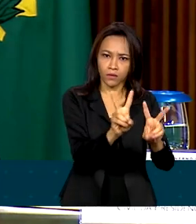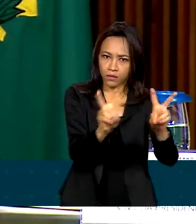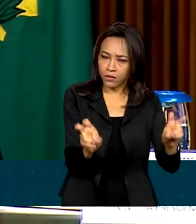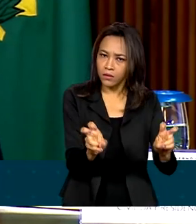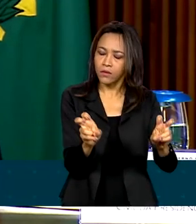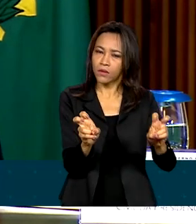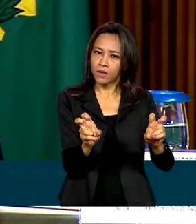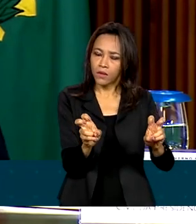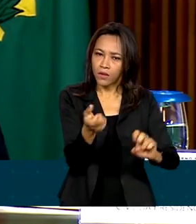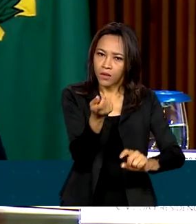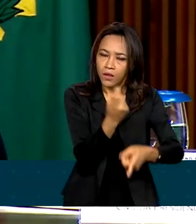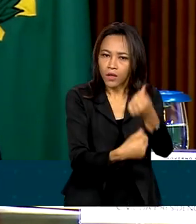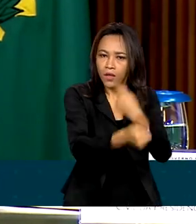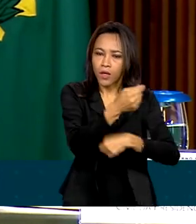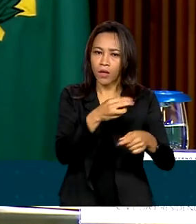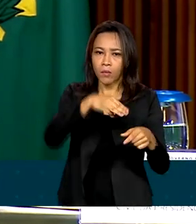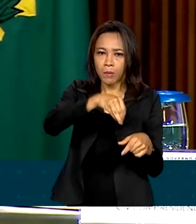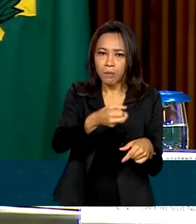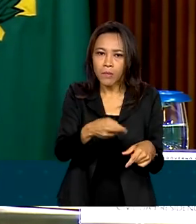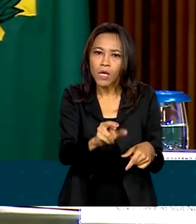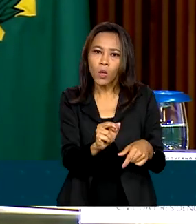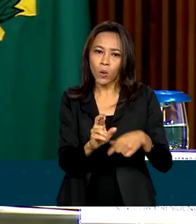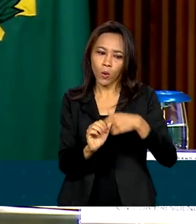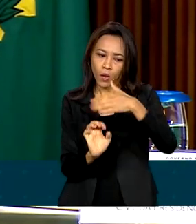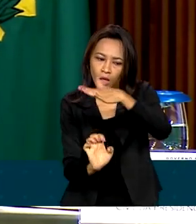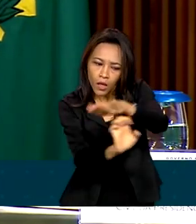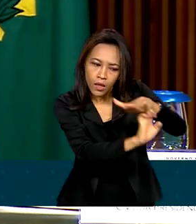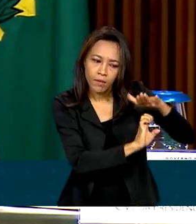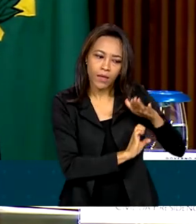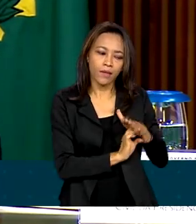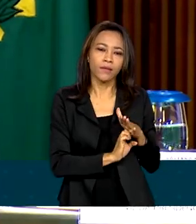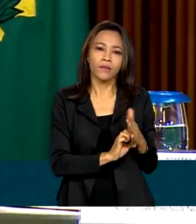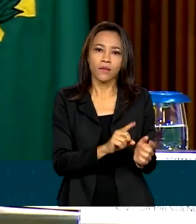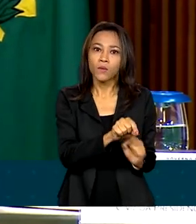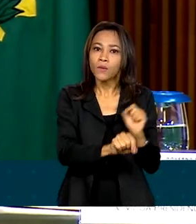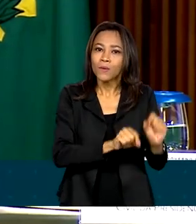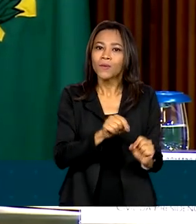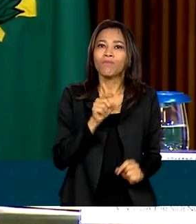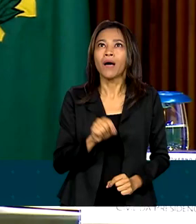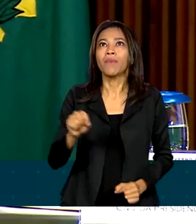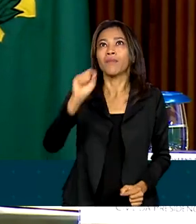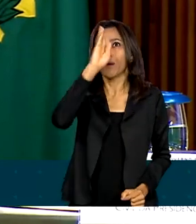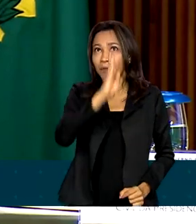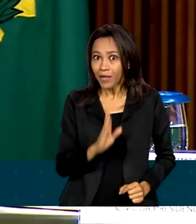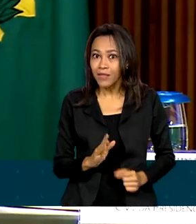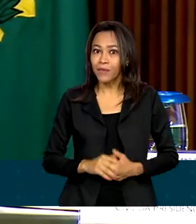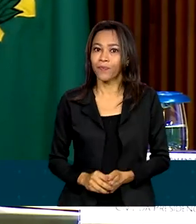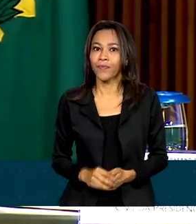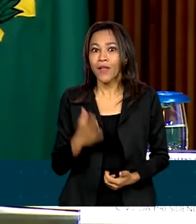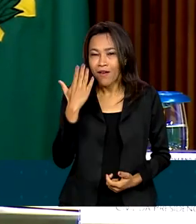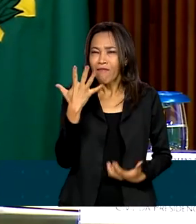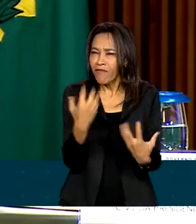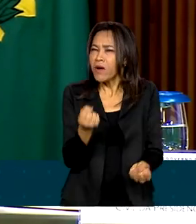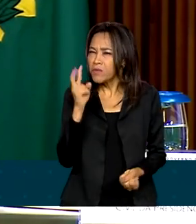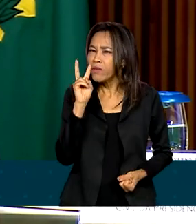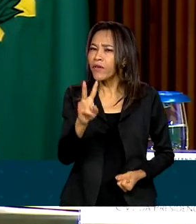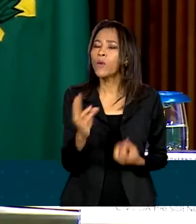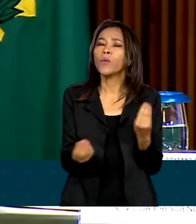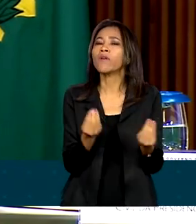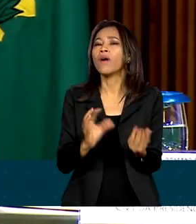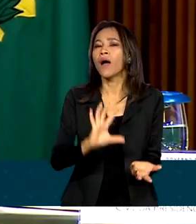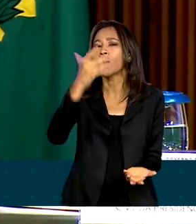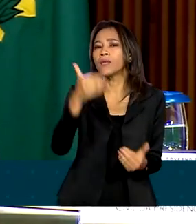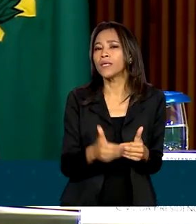micro, pequena e média, começar a acontecer nos rincões desse país. Vamos ver o que vai acontecer quando as pessoas